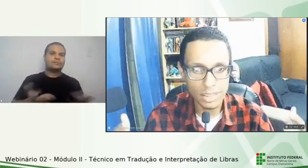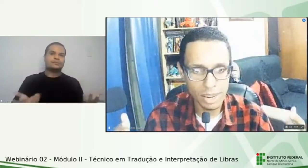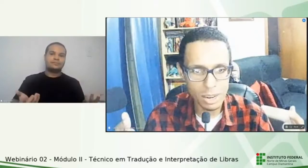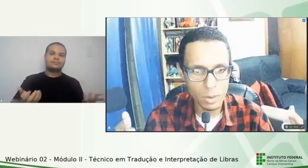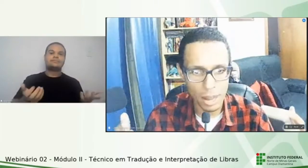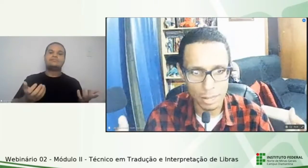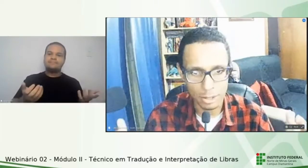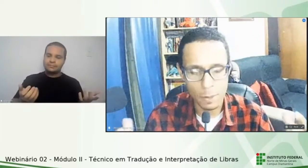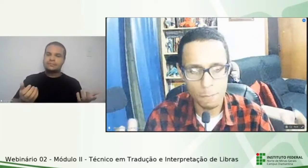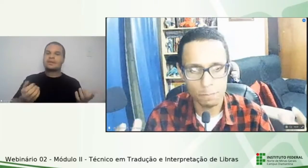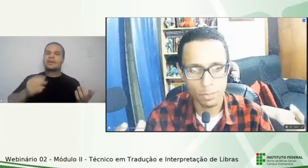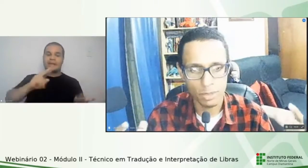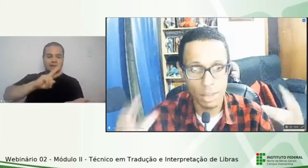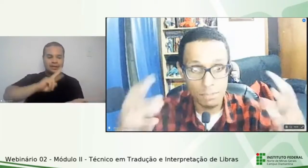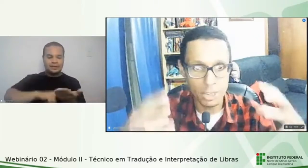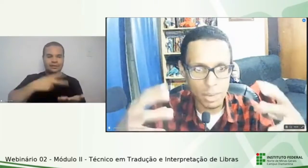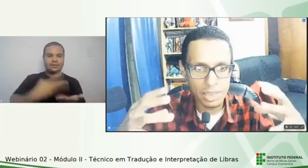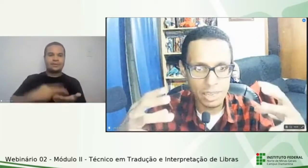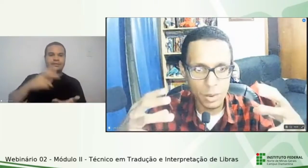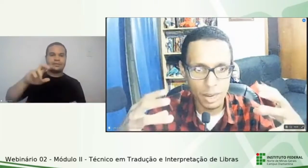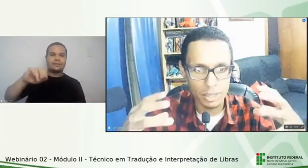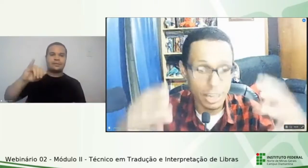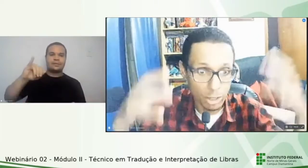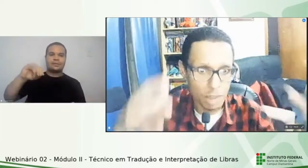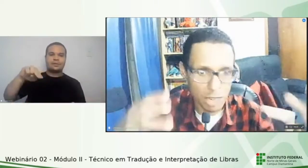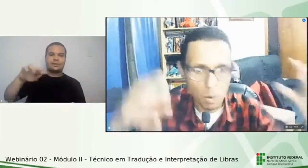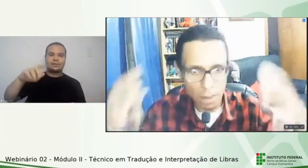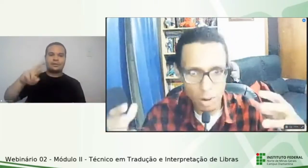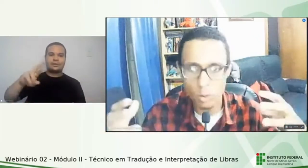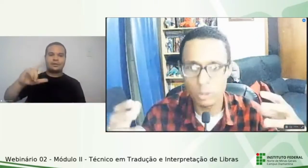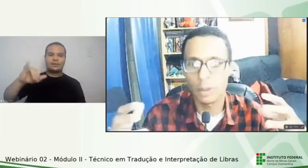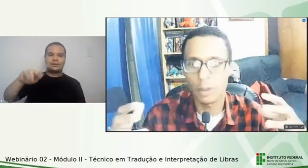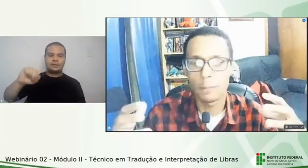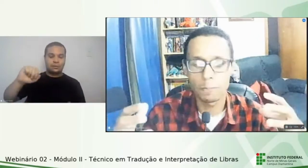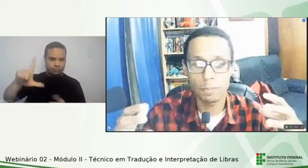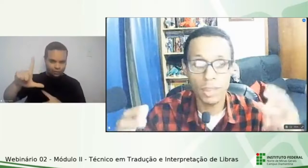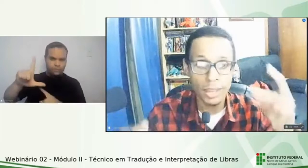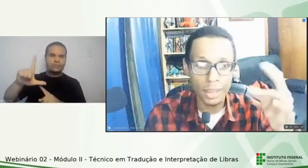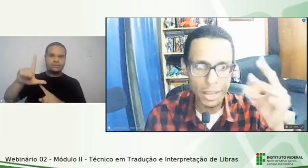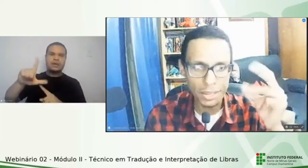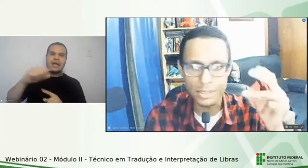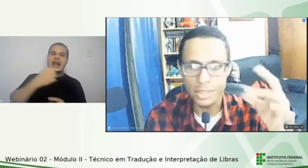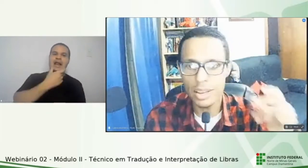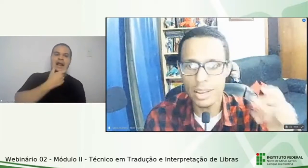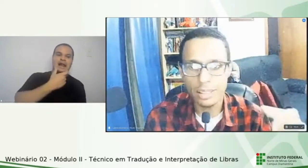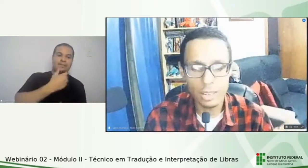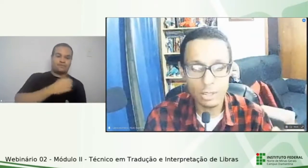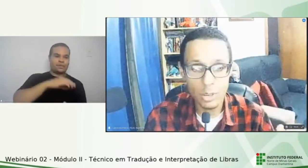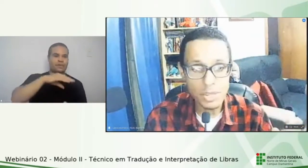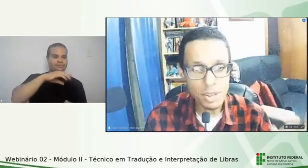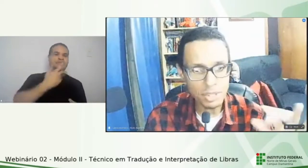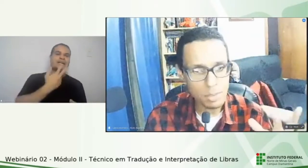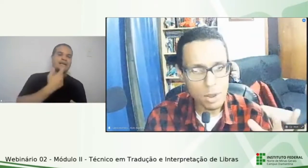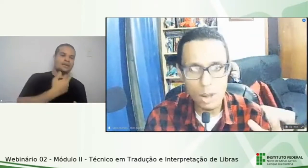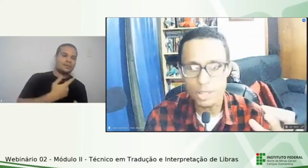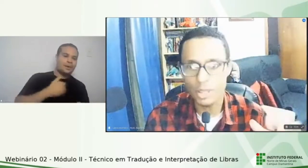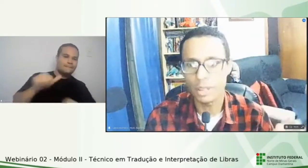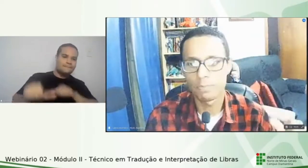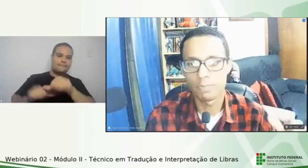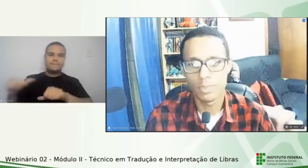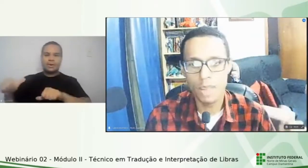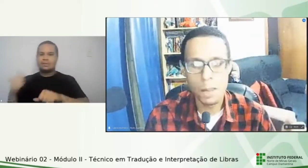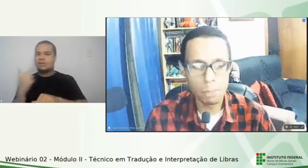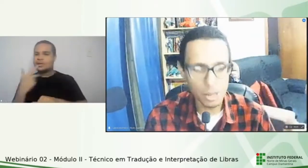traduções interlinguais. Na mesma língua, né, de uma língua para outra. E a terceira é a tradução